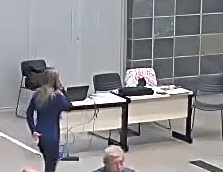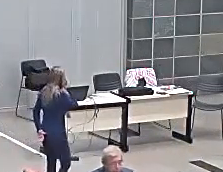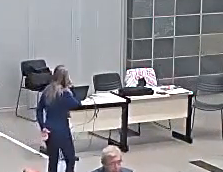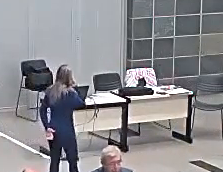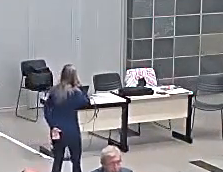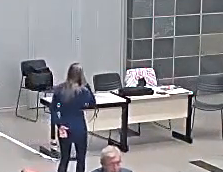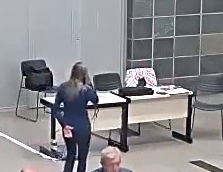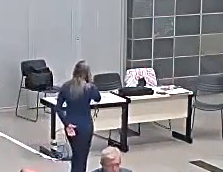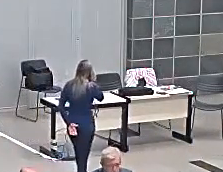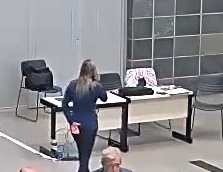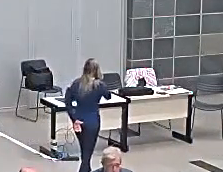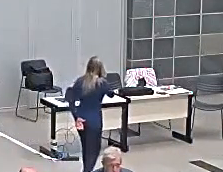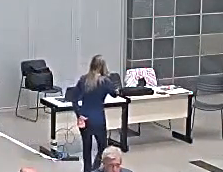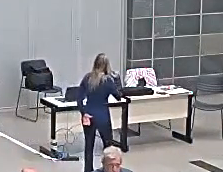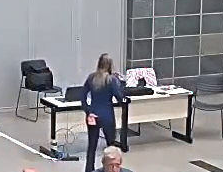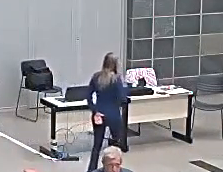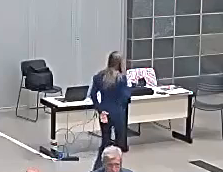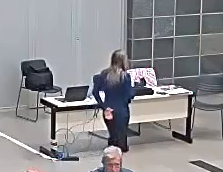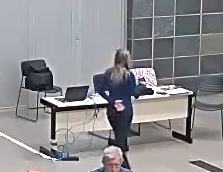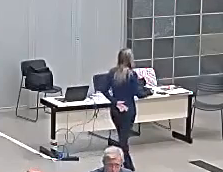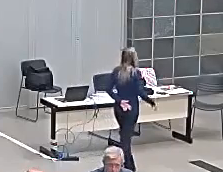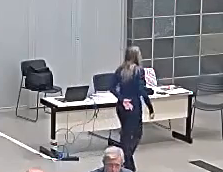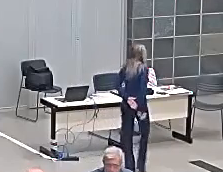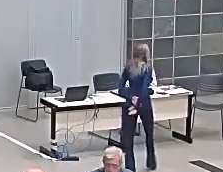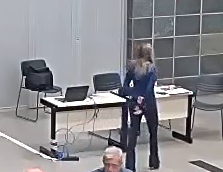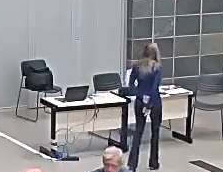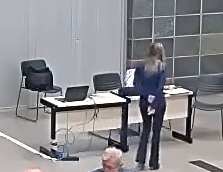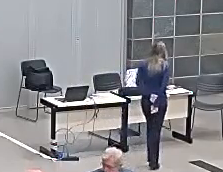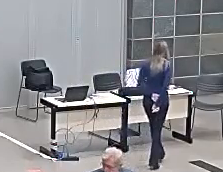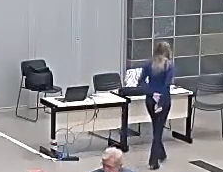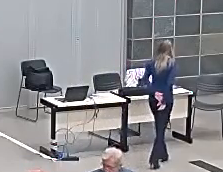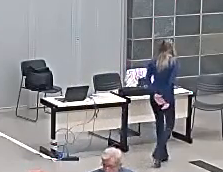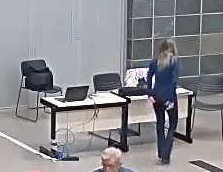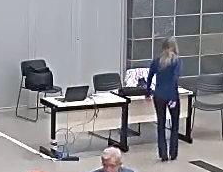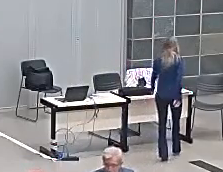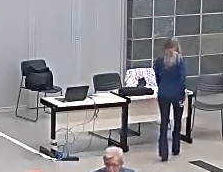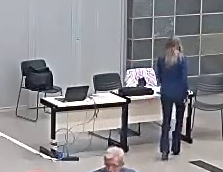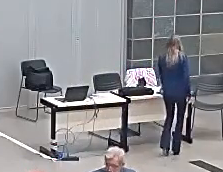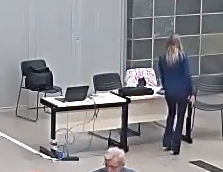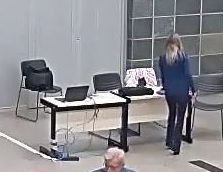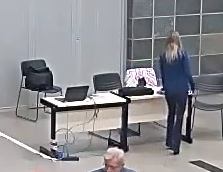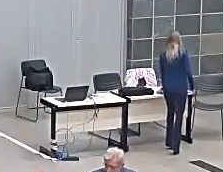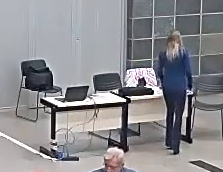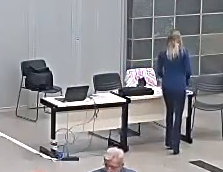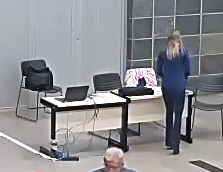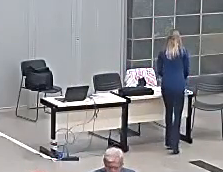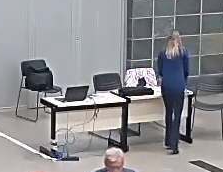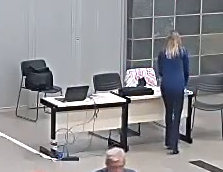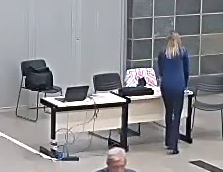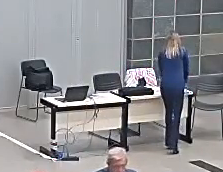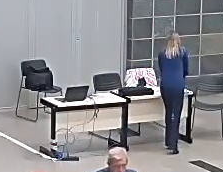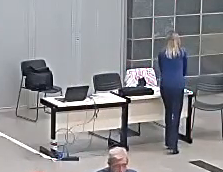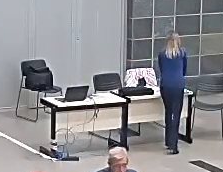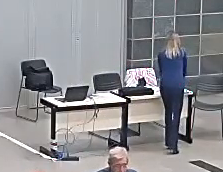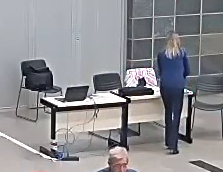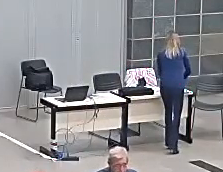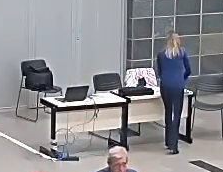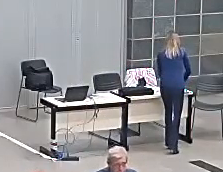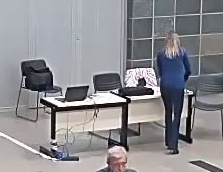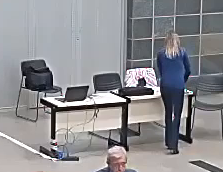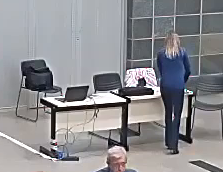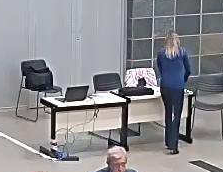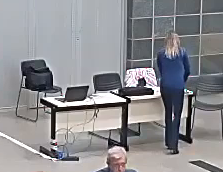eu acho que essa comissão que nessa legislatura ela começou não faço parte dela formalmente né Mas